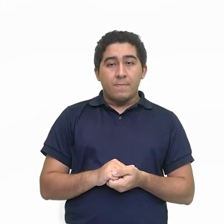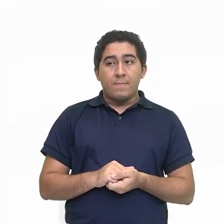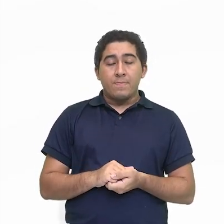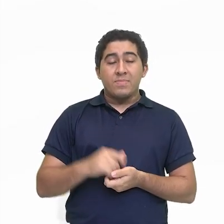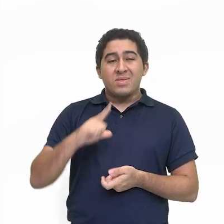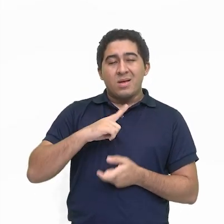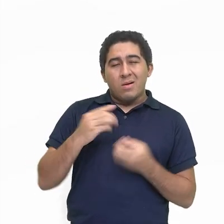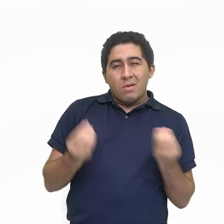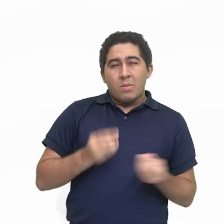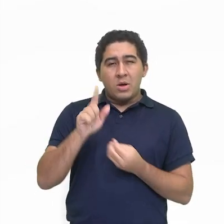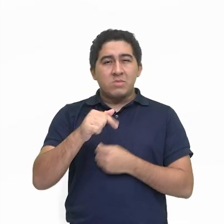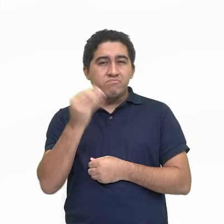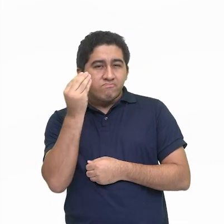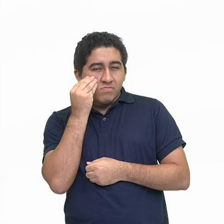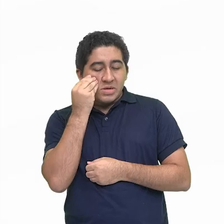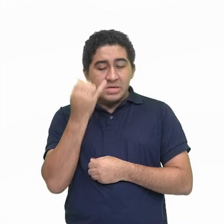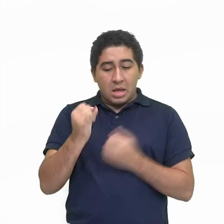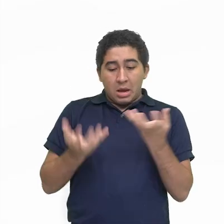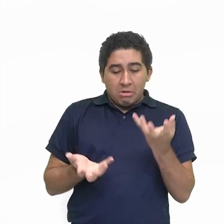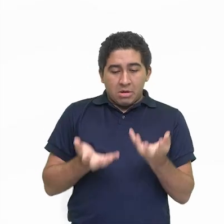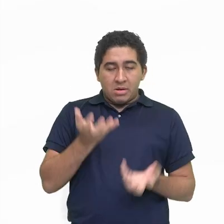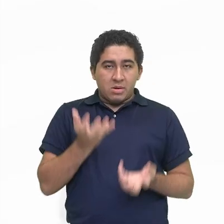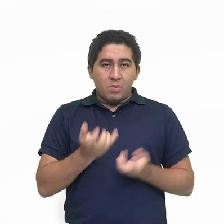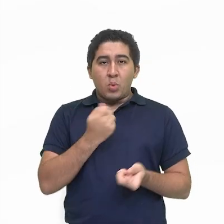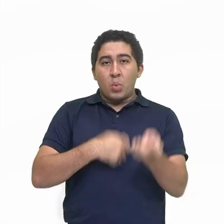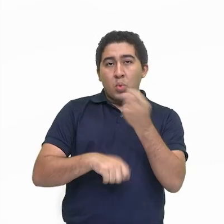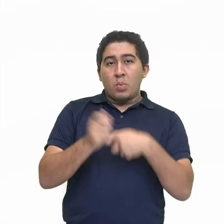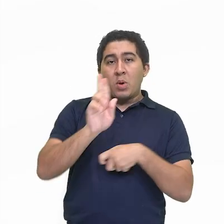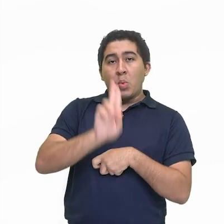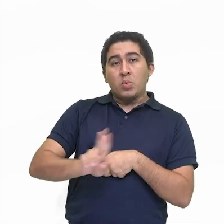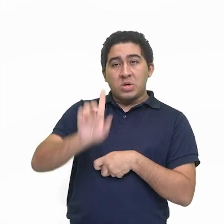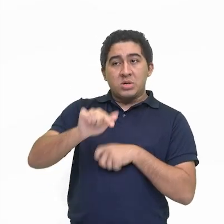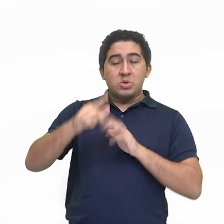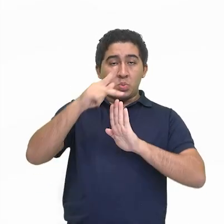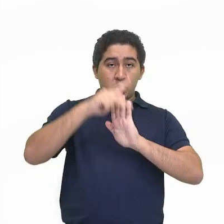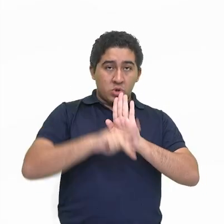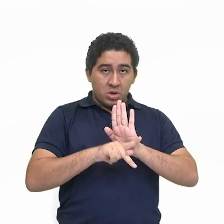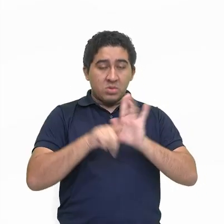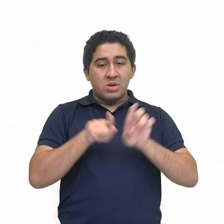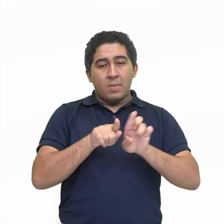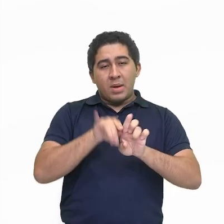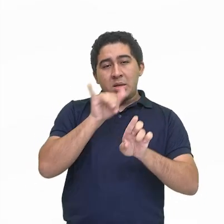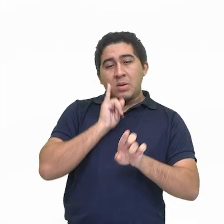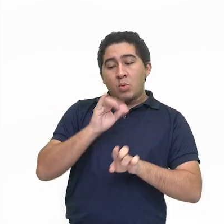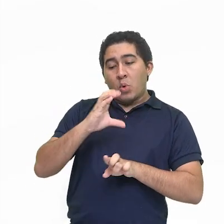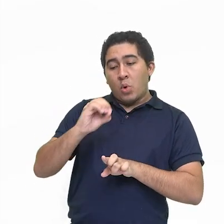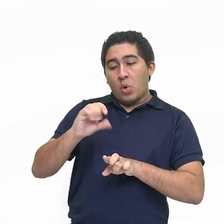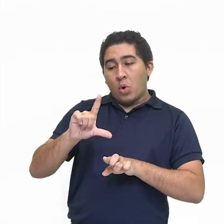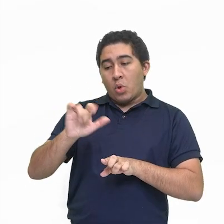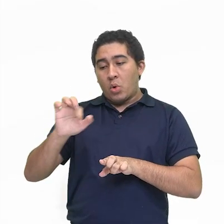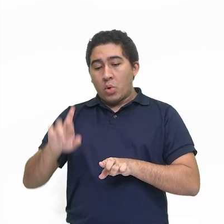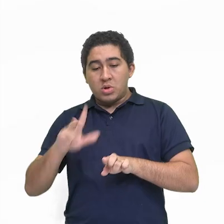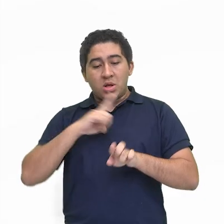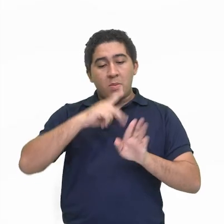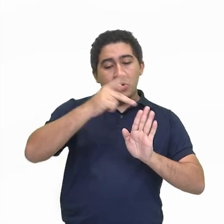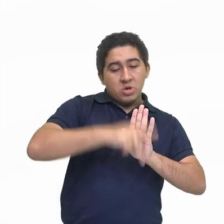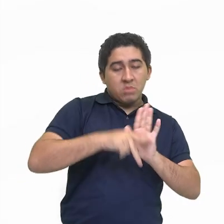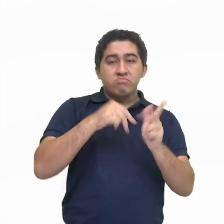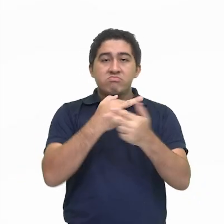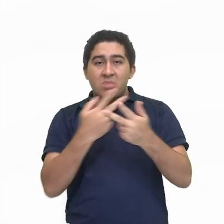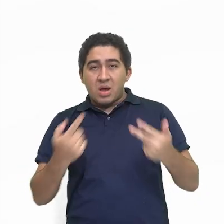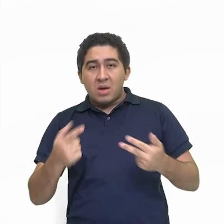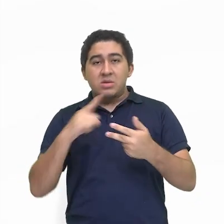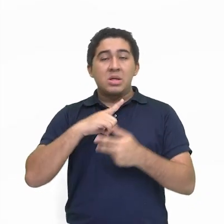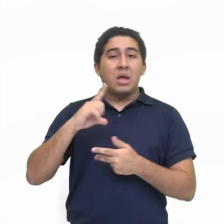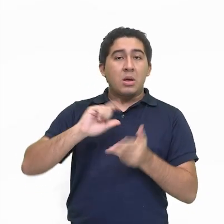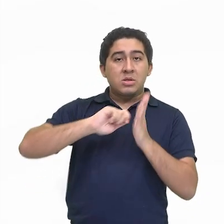né, estabilizar a economia através desses planos, né, como o Plano Collor, ele mexe com dinheiro e tudo mais, a poupança